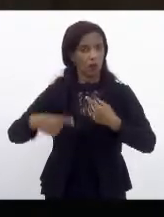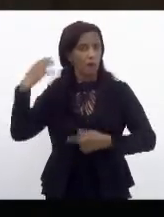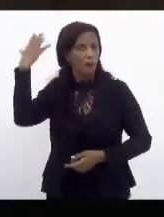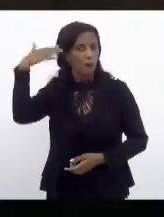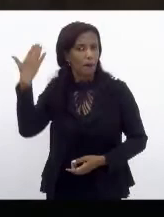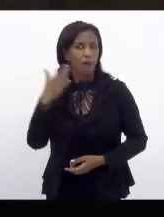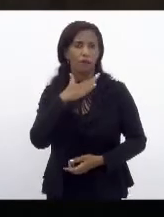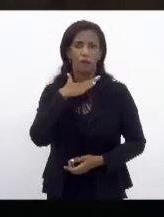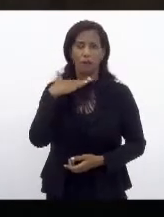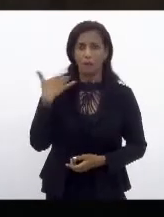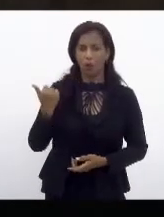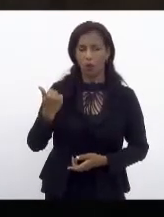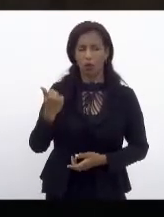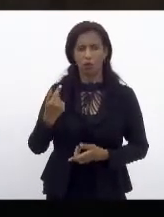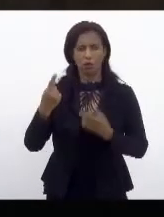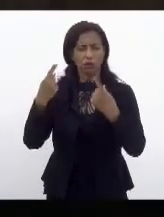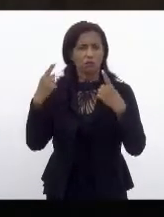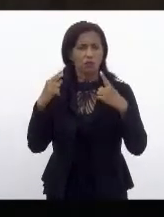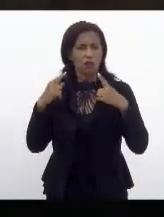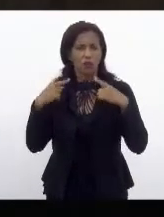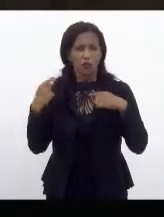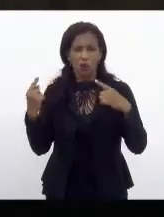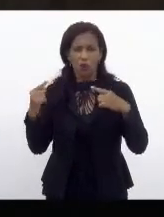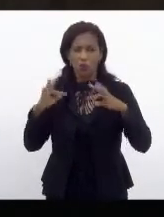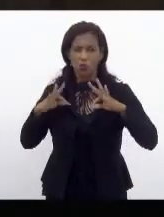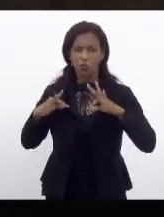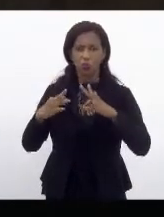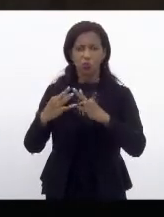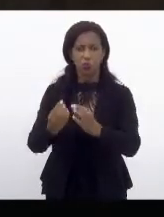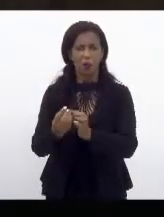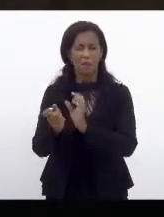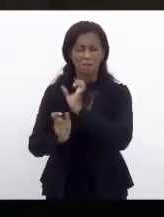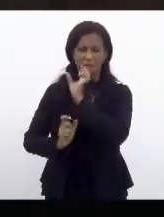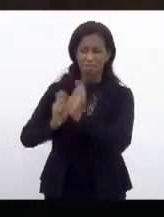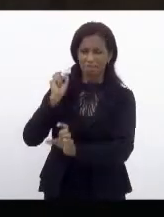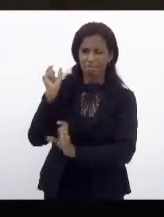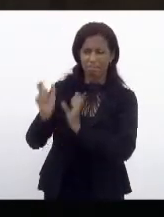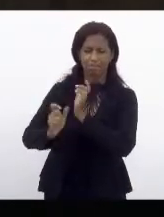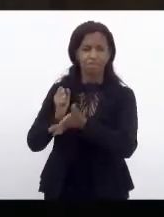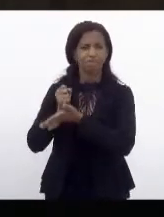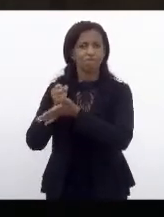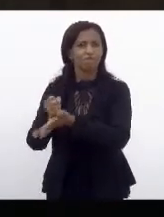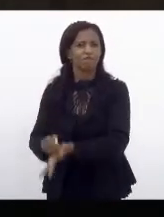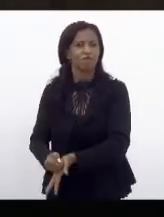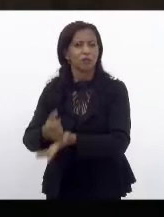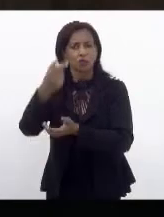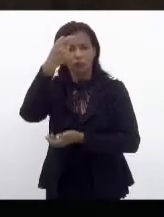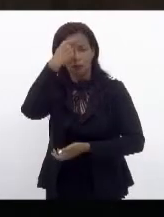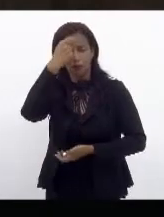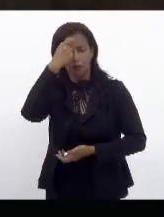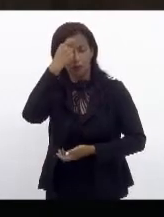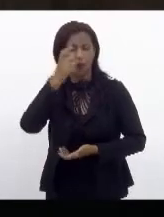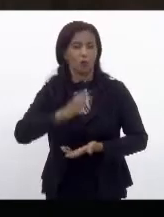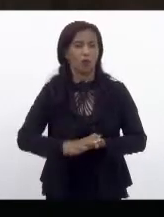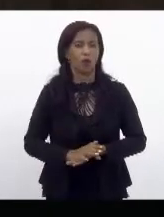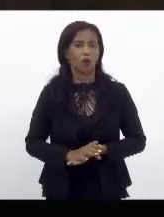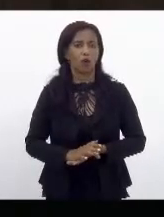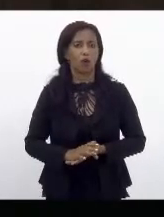foi completamente vilipendiada em sua memória, em a sua possibilidade